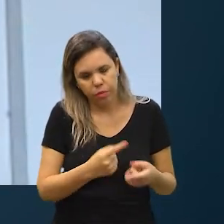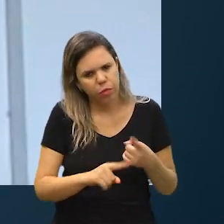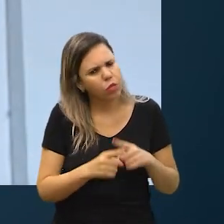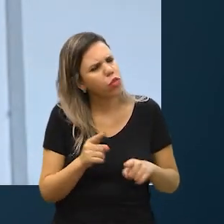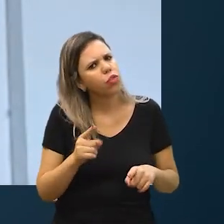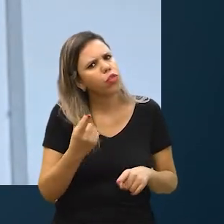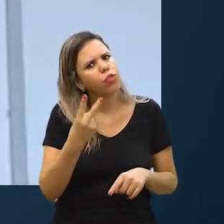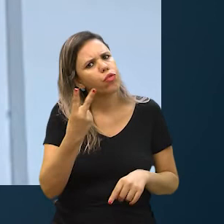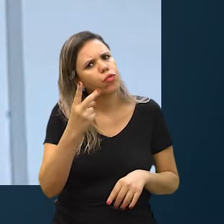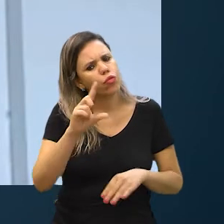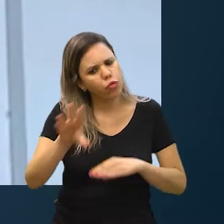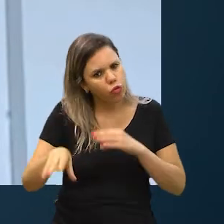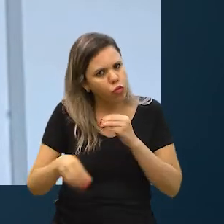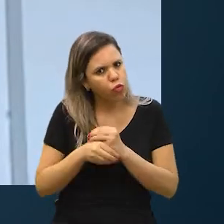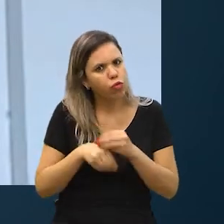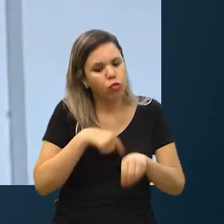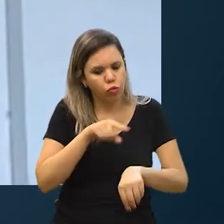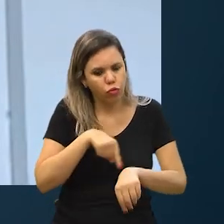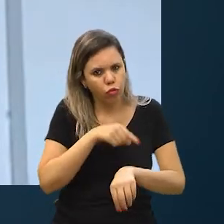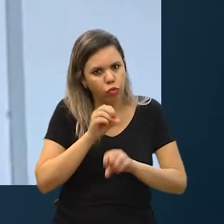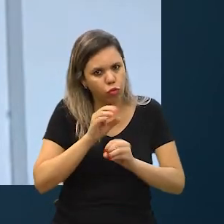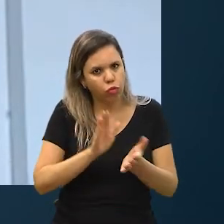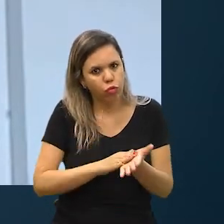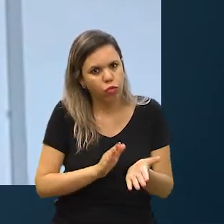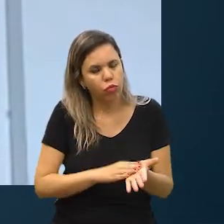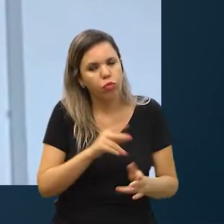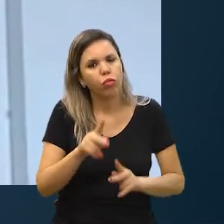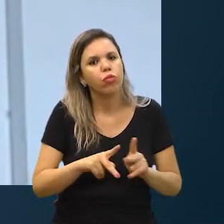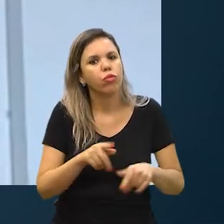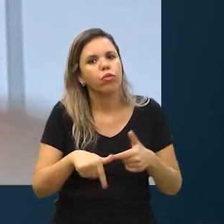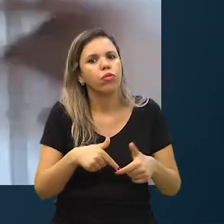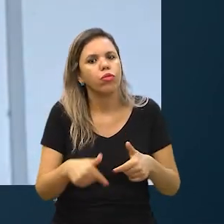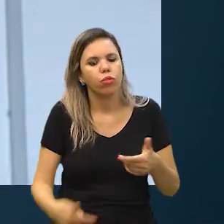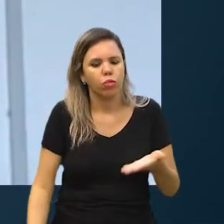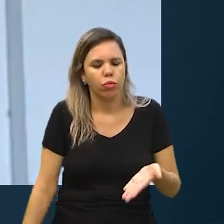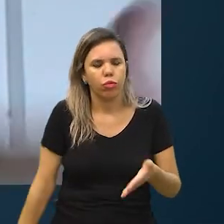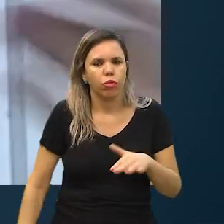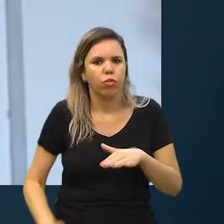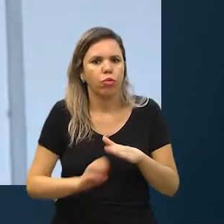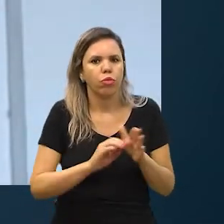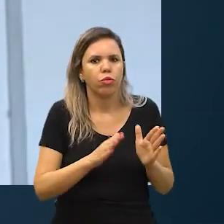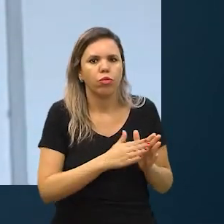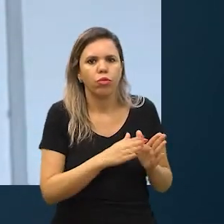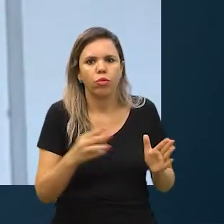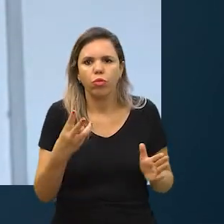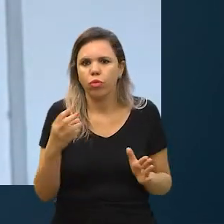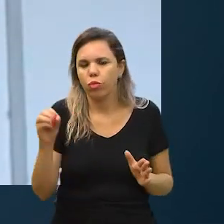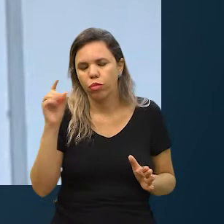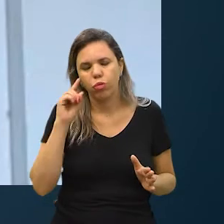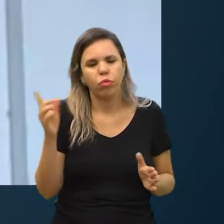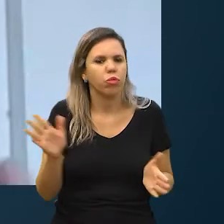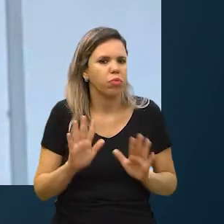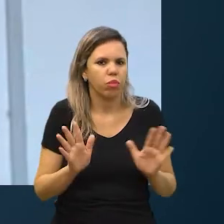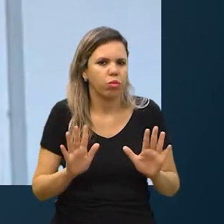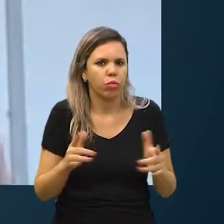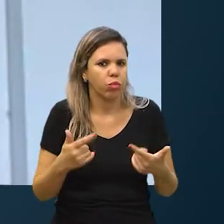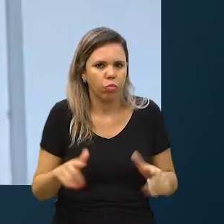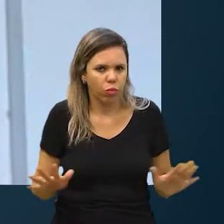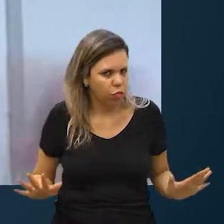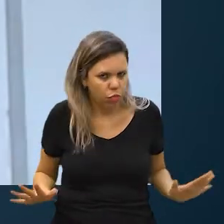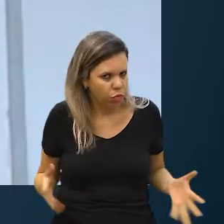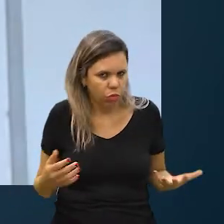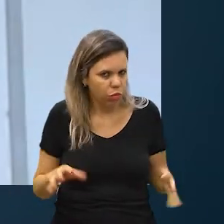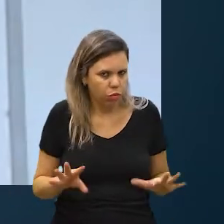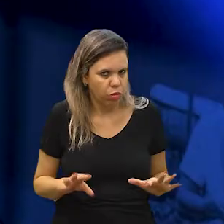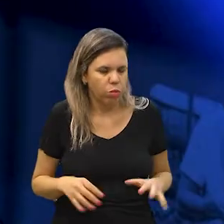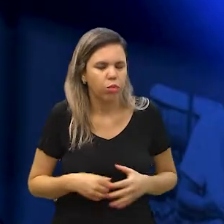cadê o custo de implantação? Cadê aquelas horas que você vai cobrar de uma pessoa que vai ficar aqui na minha empresa durante 30 dias? Assim, ah, isso não tem,